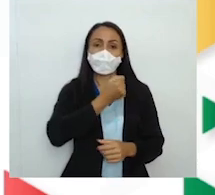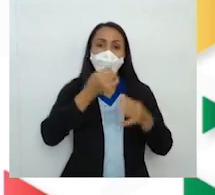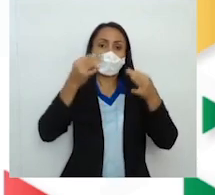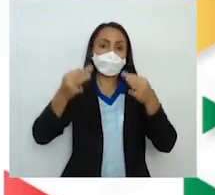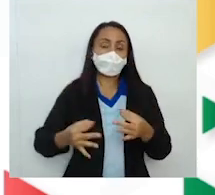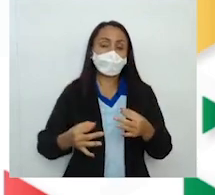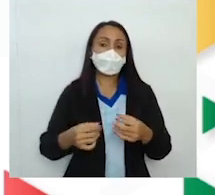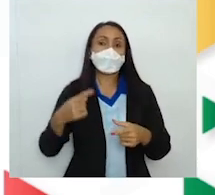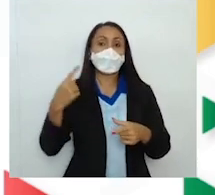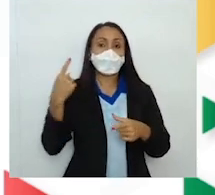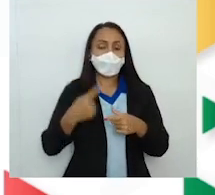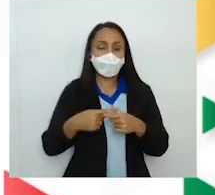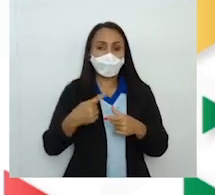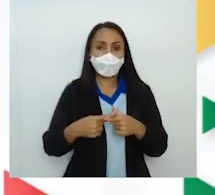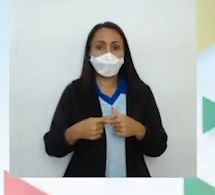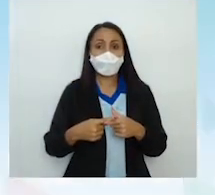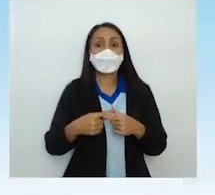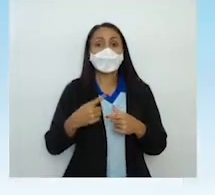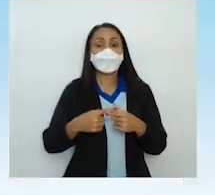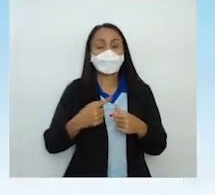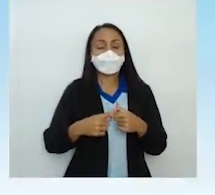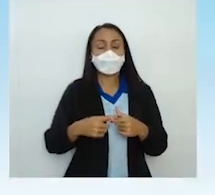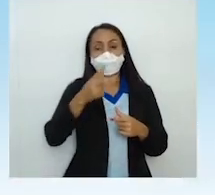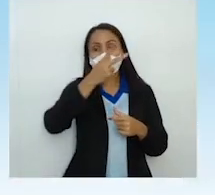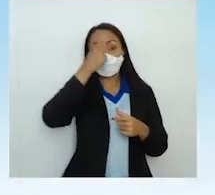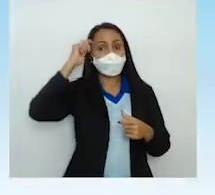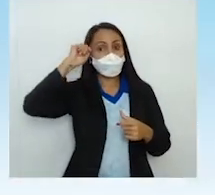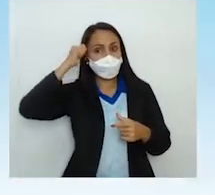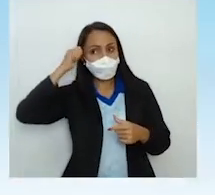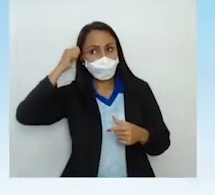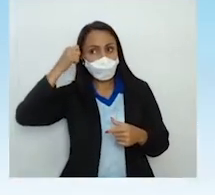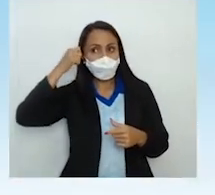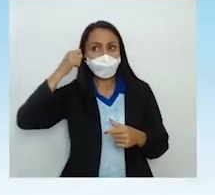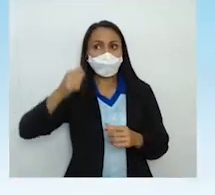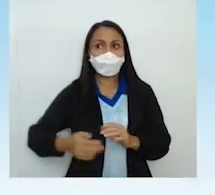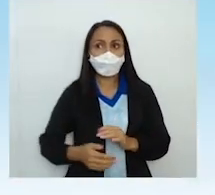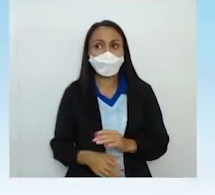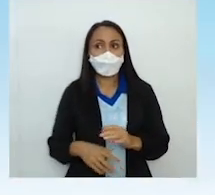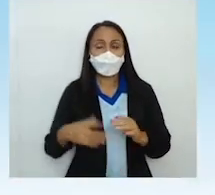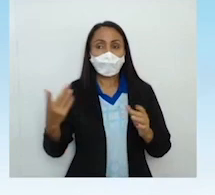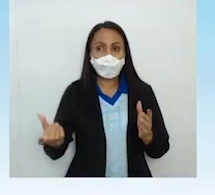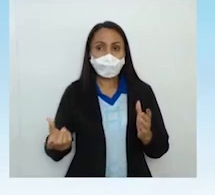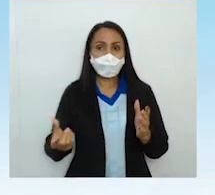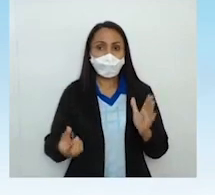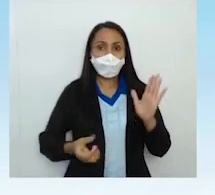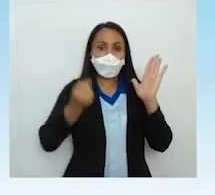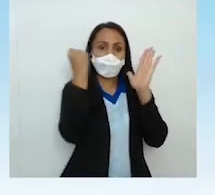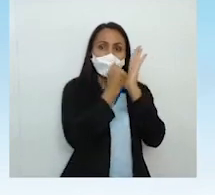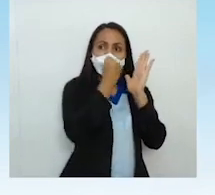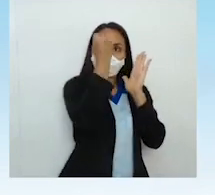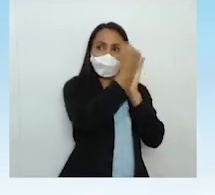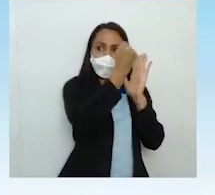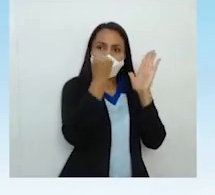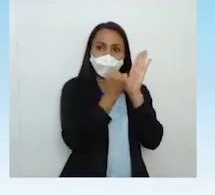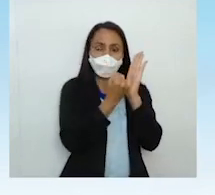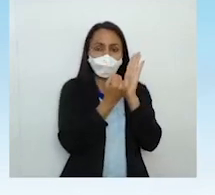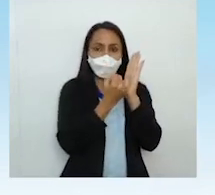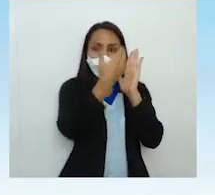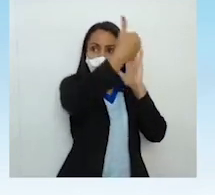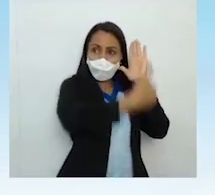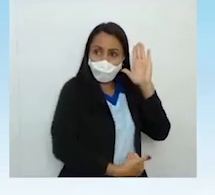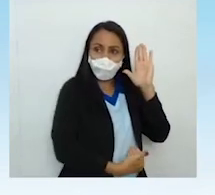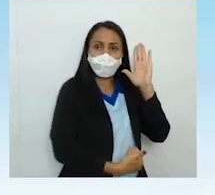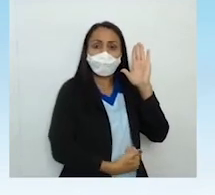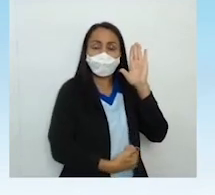porque esses escravos, eles eram registrados em cartório, porque eles eram bens, eles